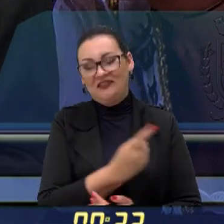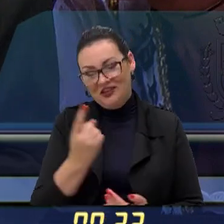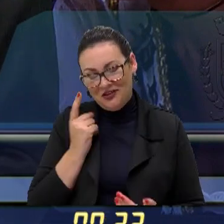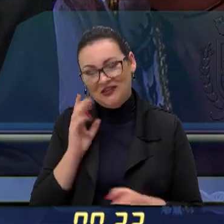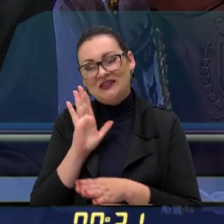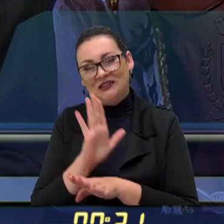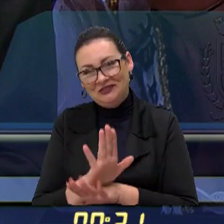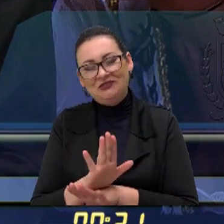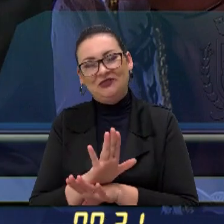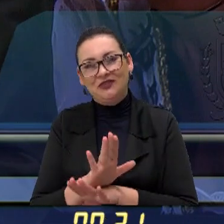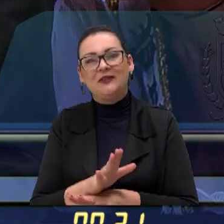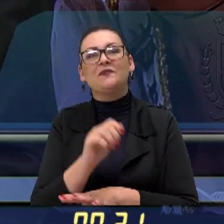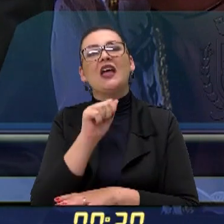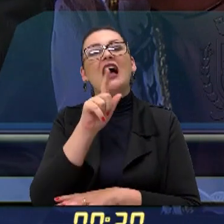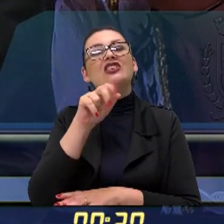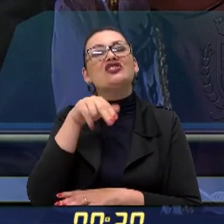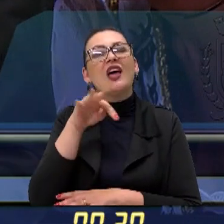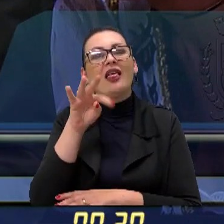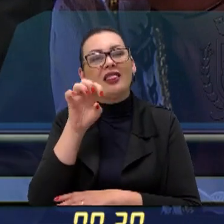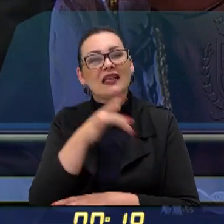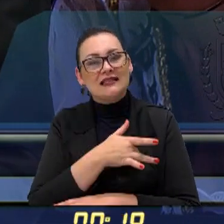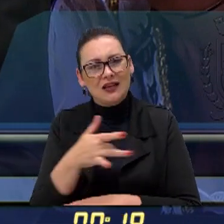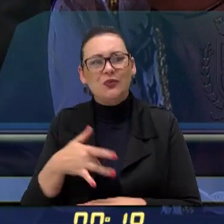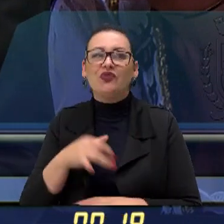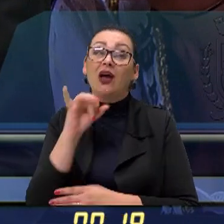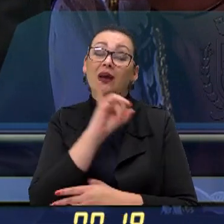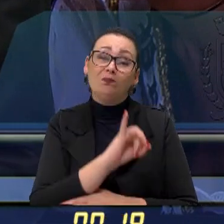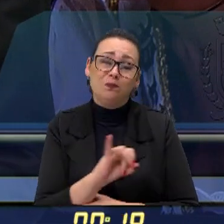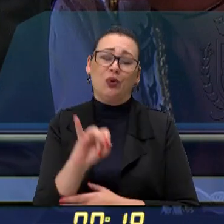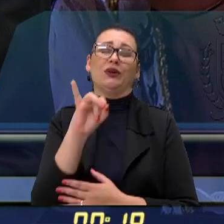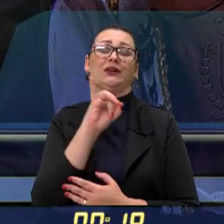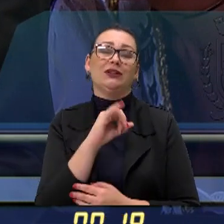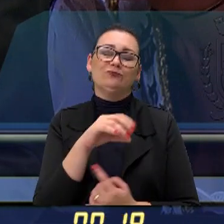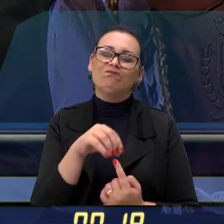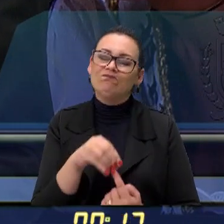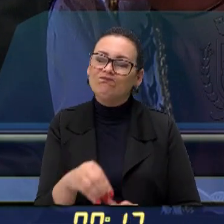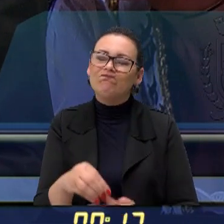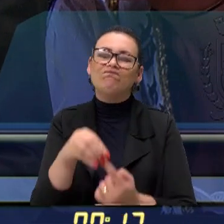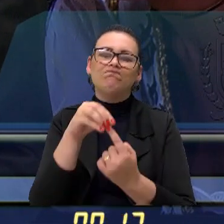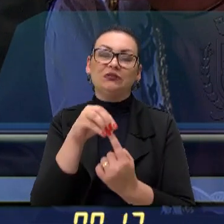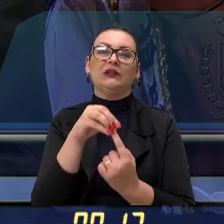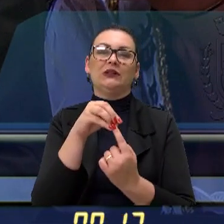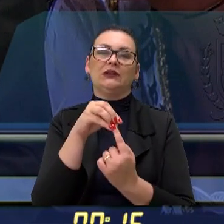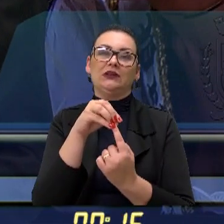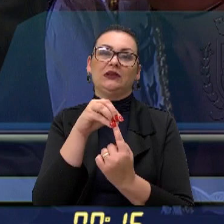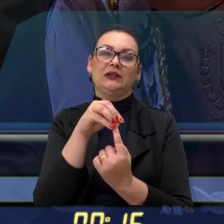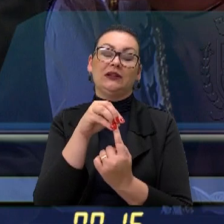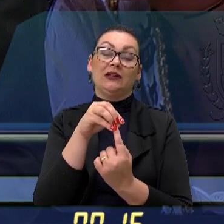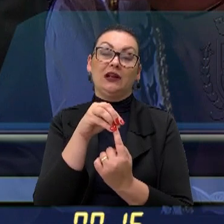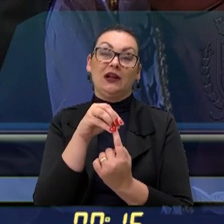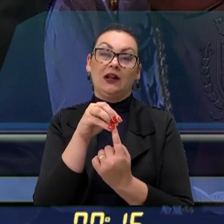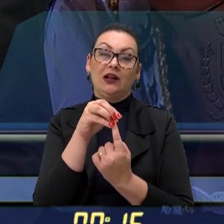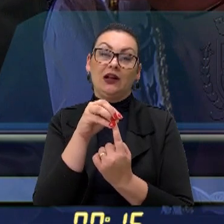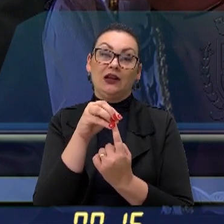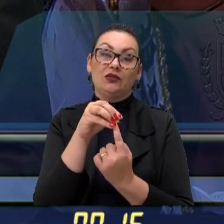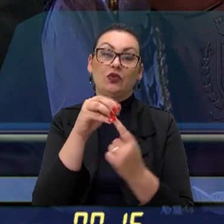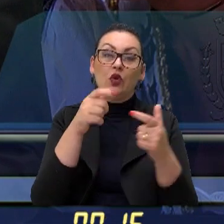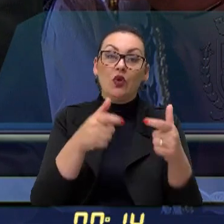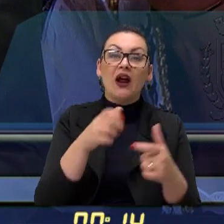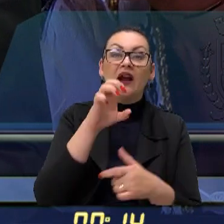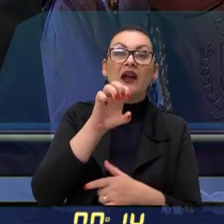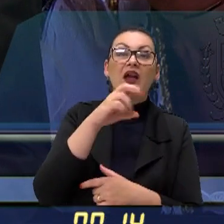mão. O agente de saúde, vereadora Bruna, é importante, principalmente no